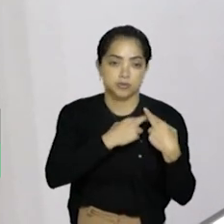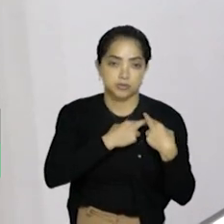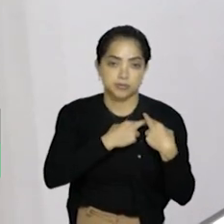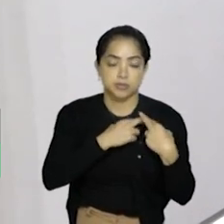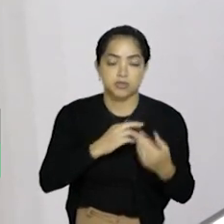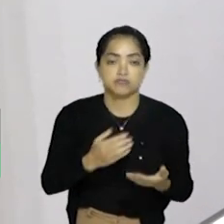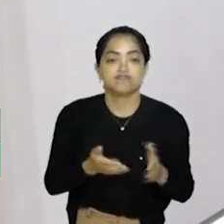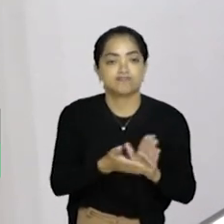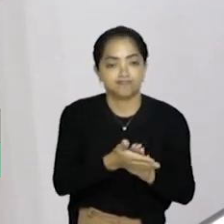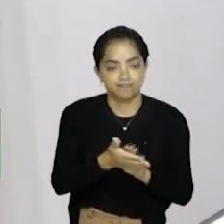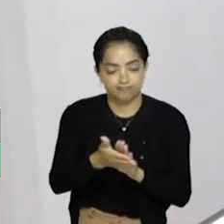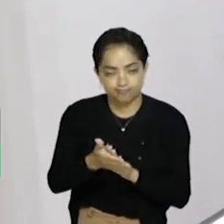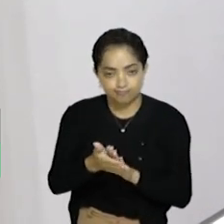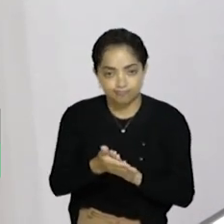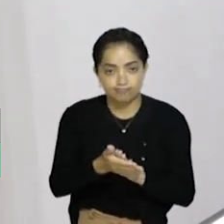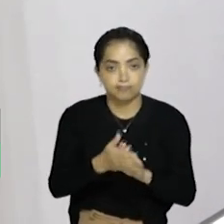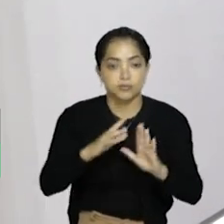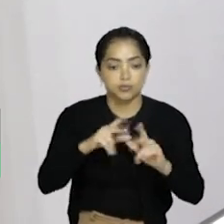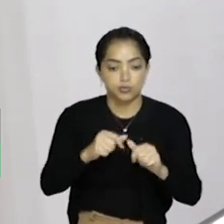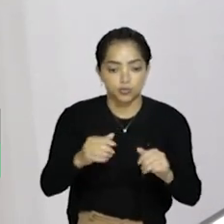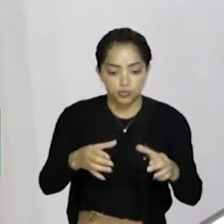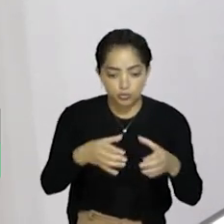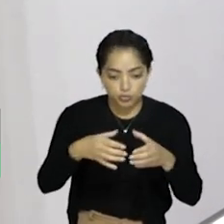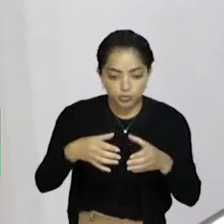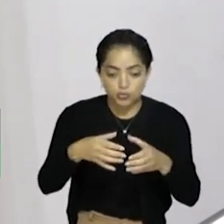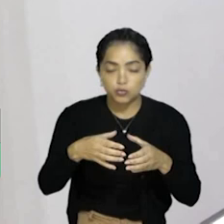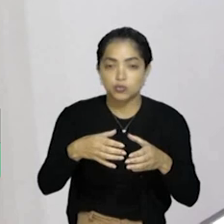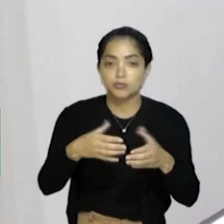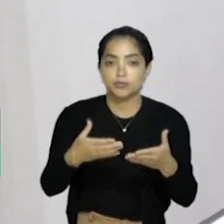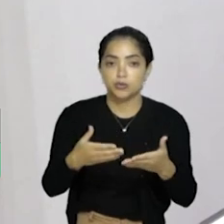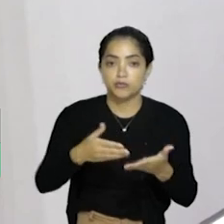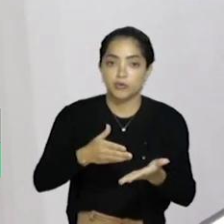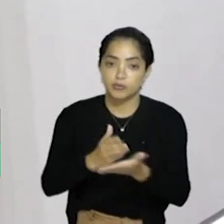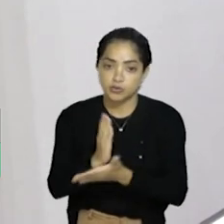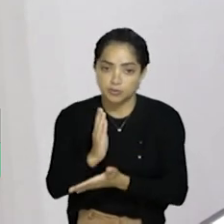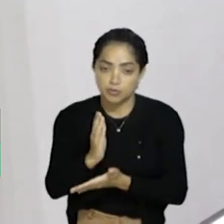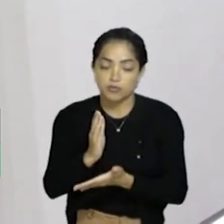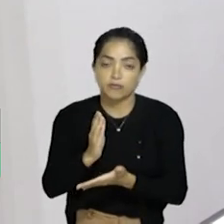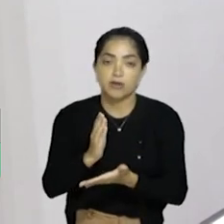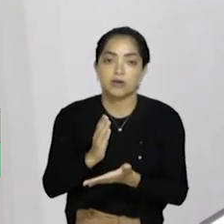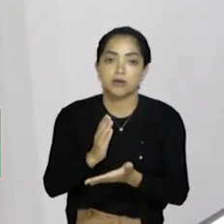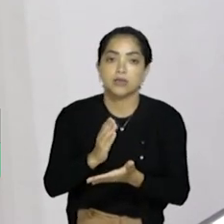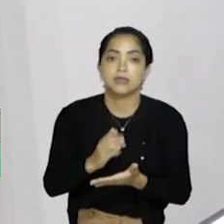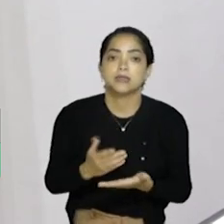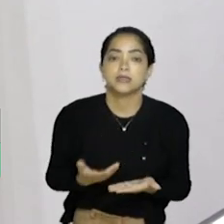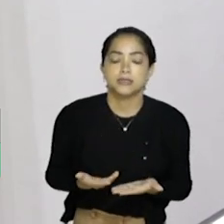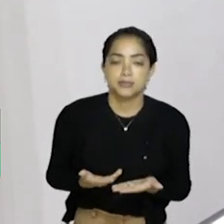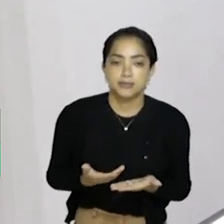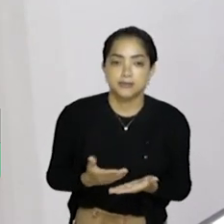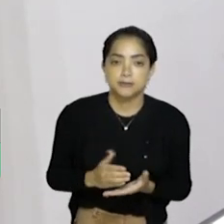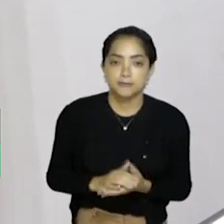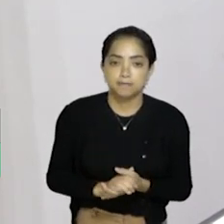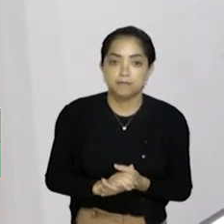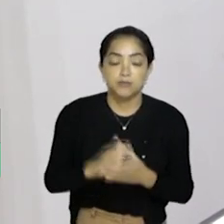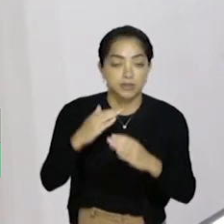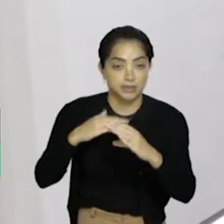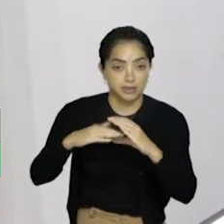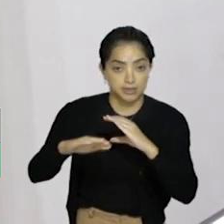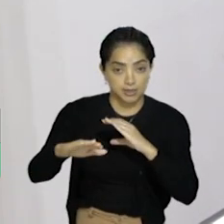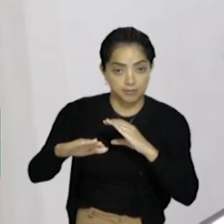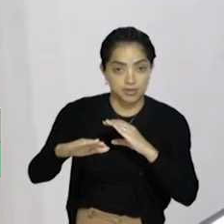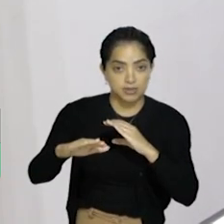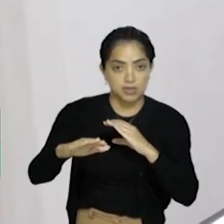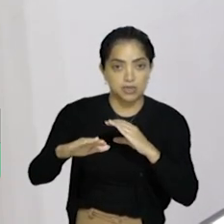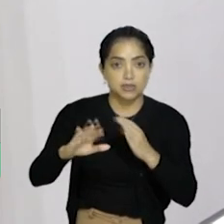de Parabéns toda equipe vamos aprovar essa Moção e encaminhar uma